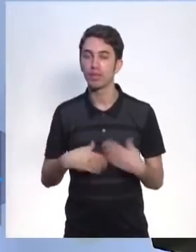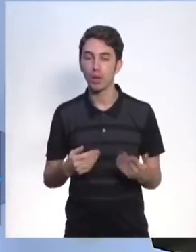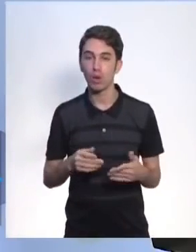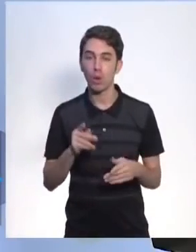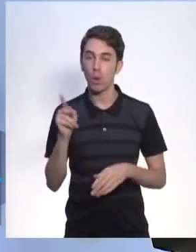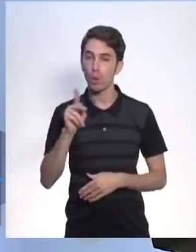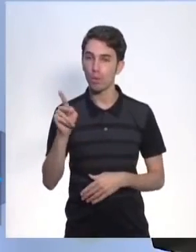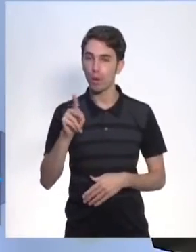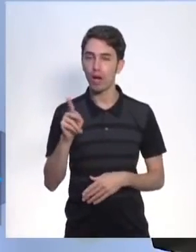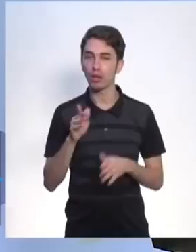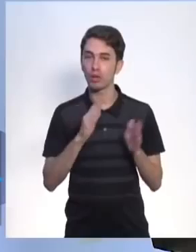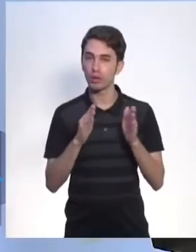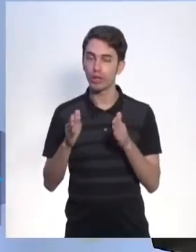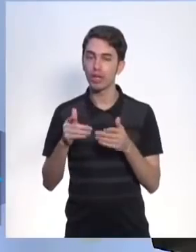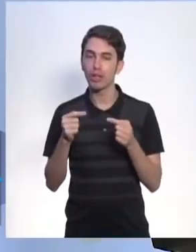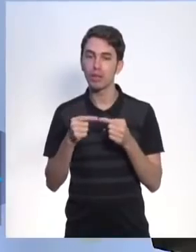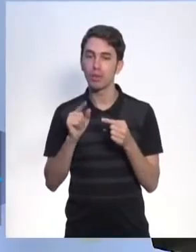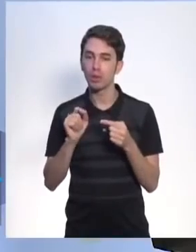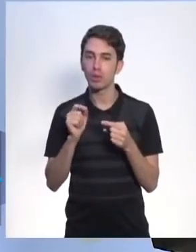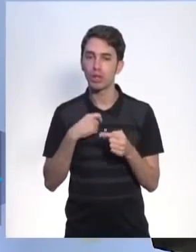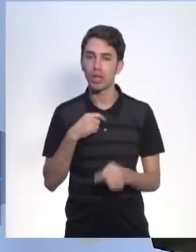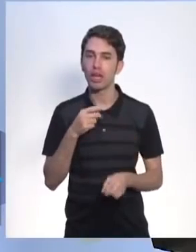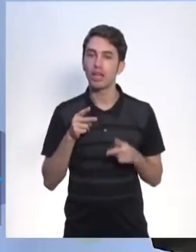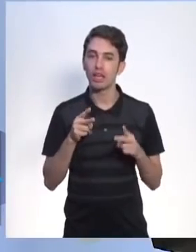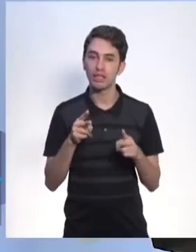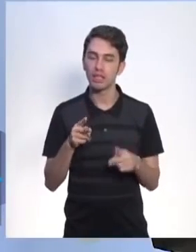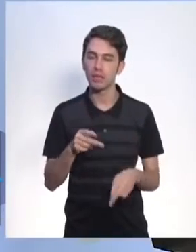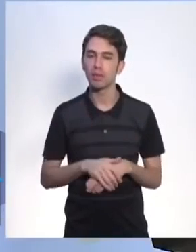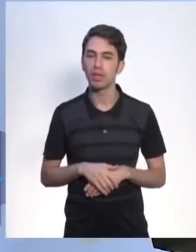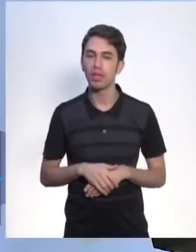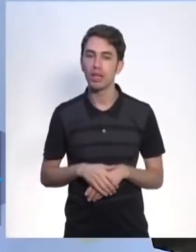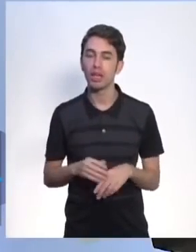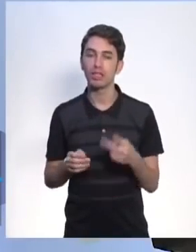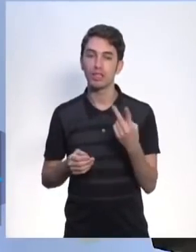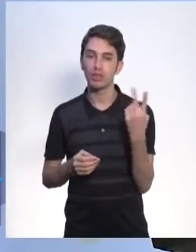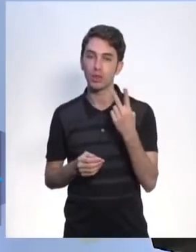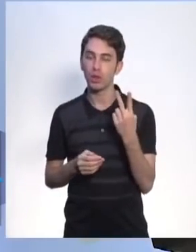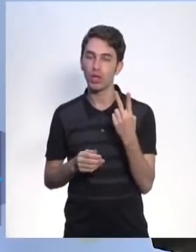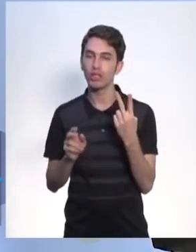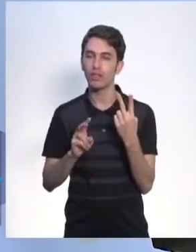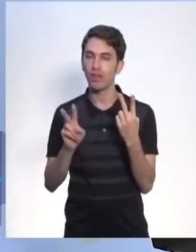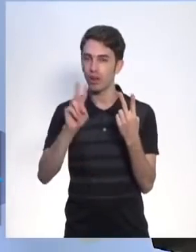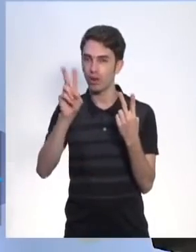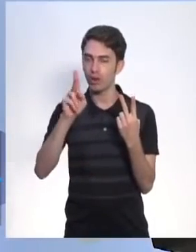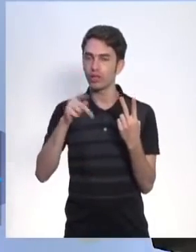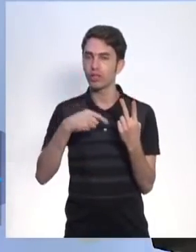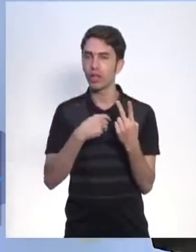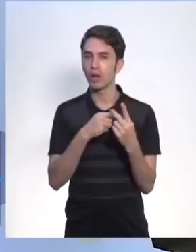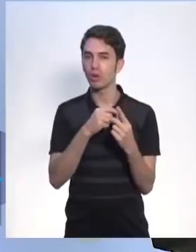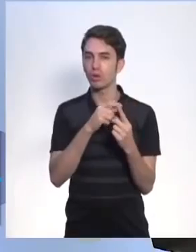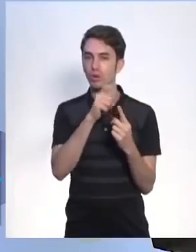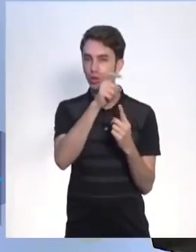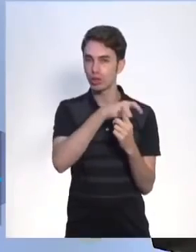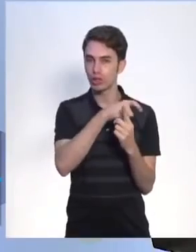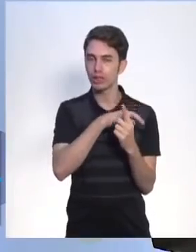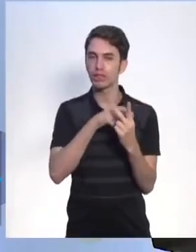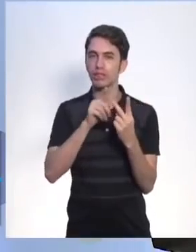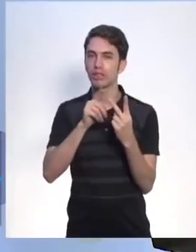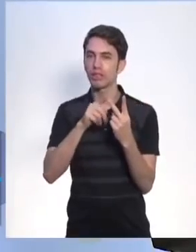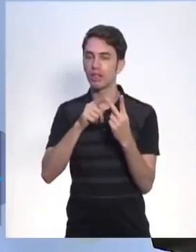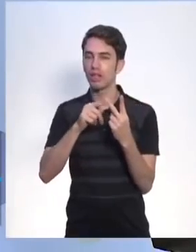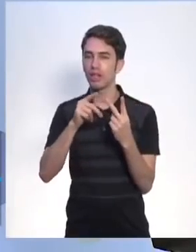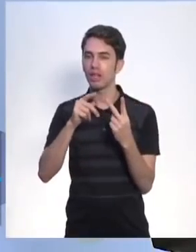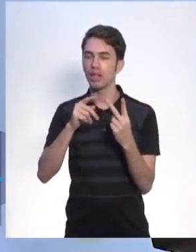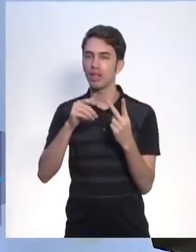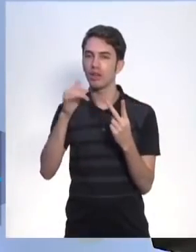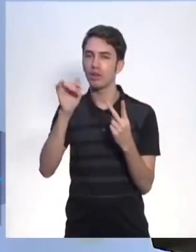como nós dizemos, é sempre dado por esses dois, né? Esses dois valores, x e y. Então, x é horizontal, então pensa